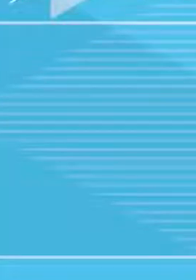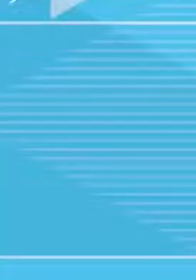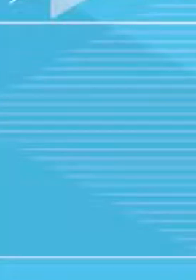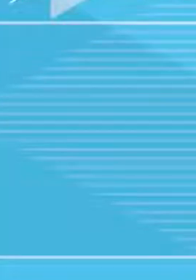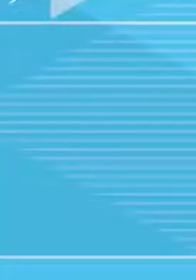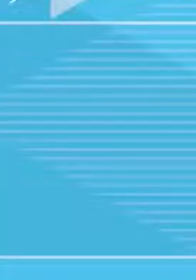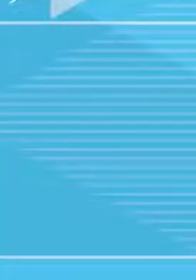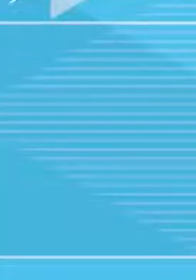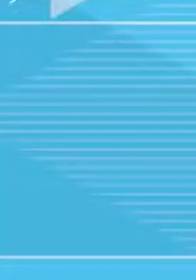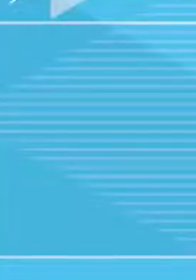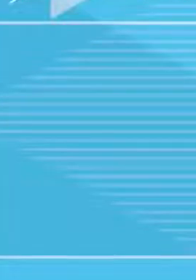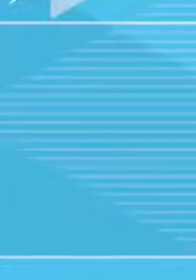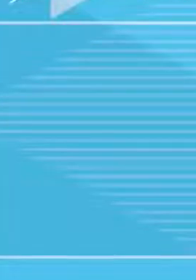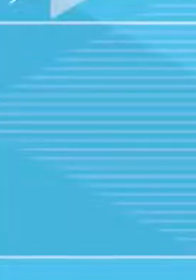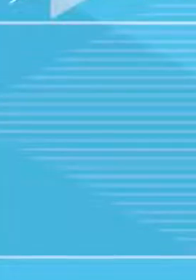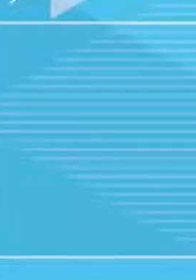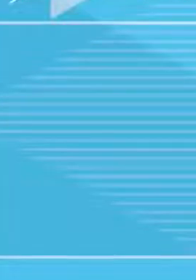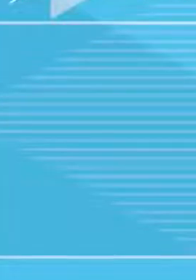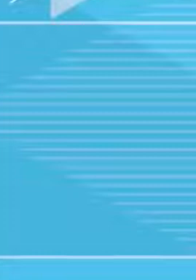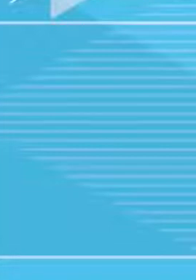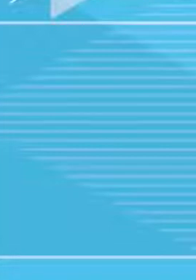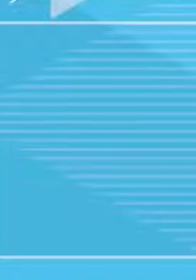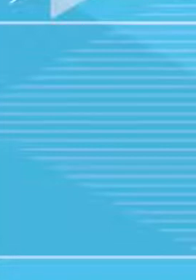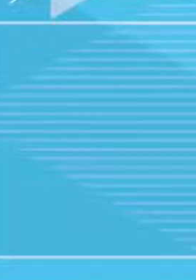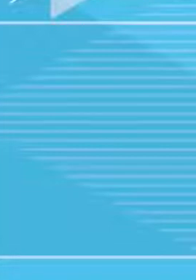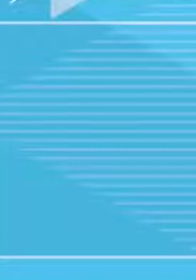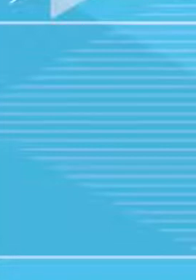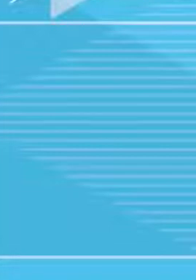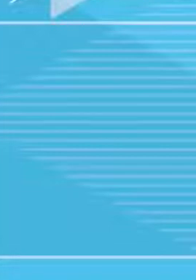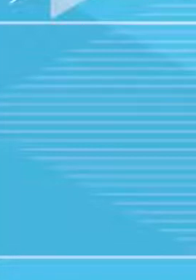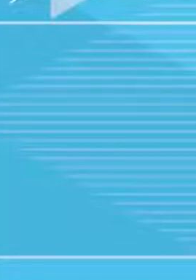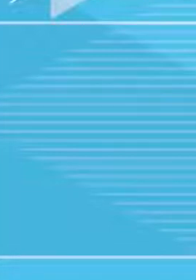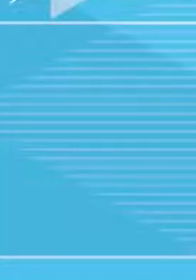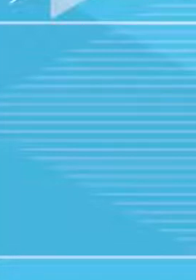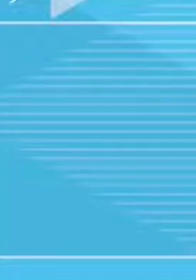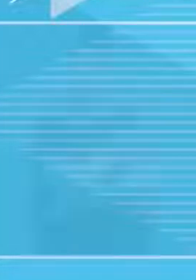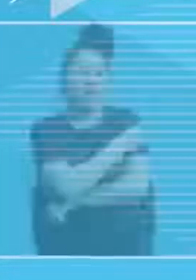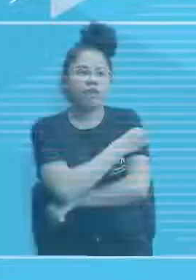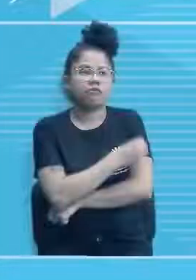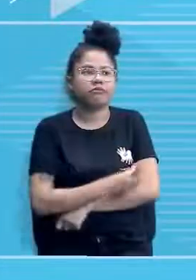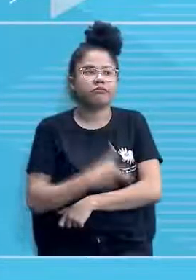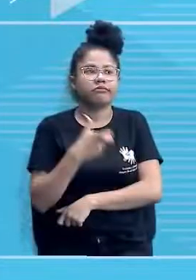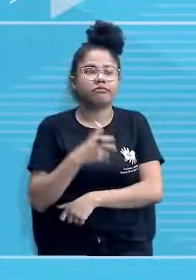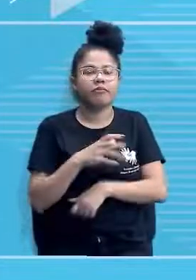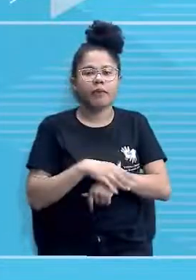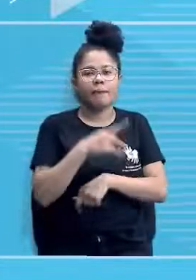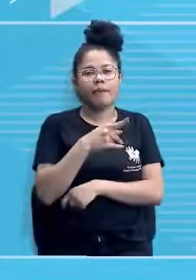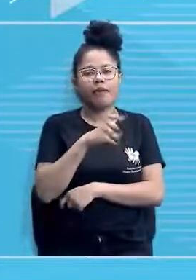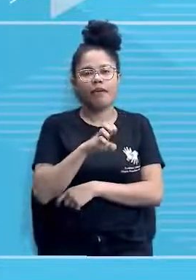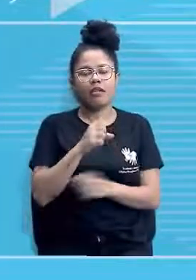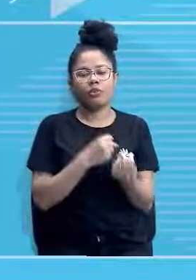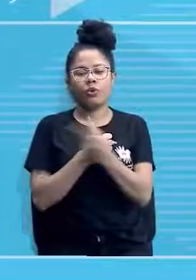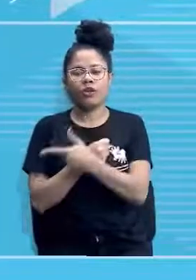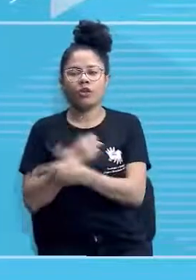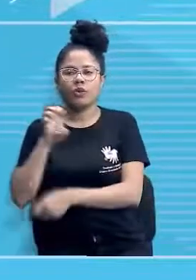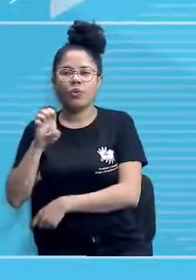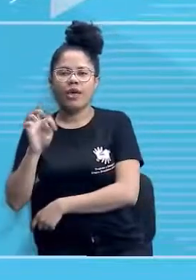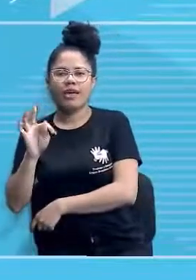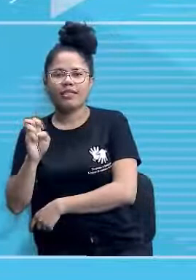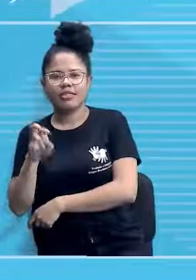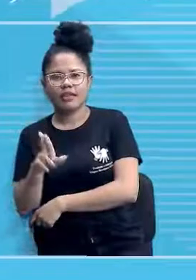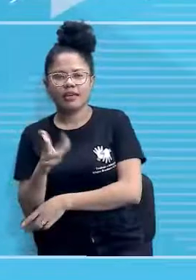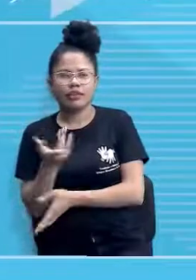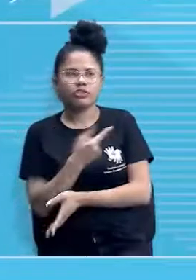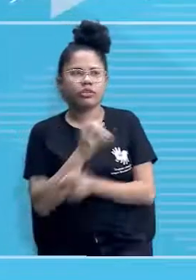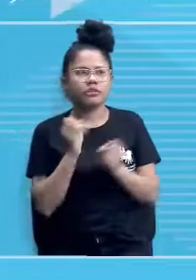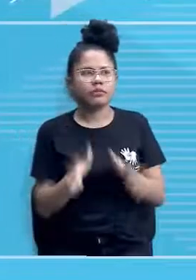Para para que justificasse o porquê que o álcool é maior ponto de ebulição do que o éter já tá dizendo que o álcool